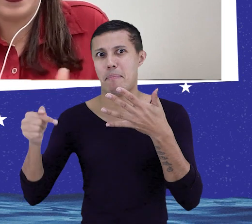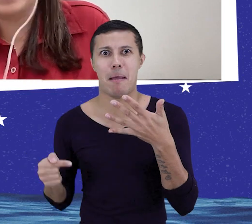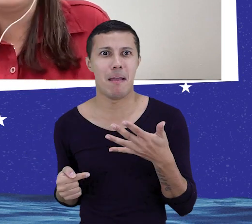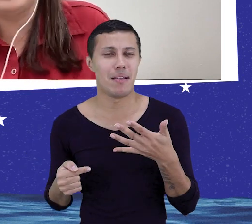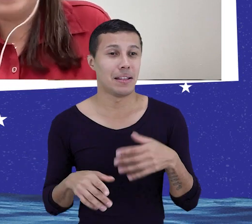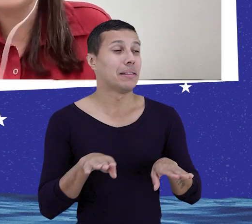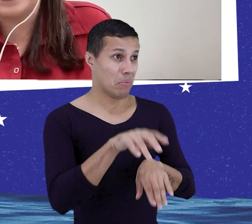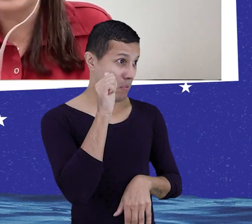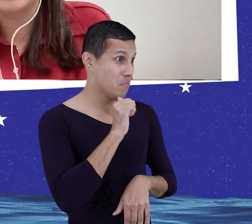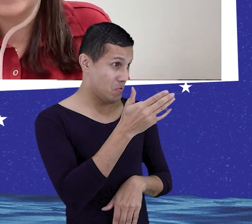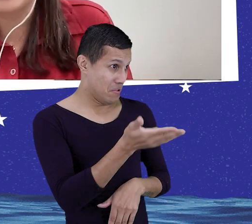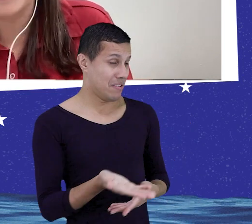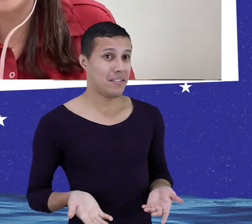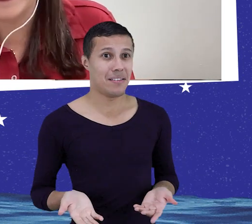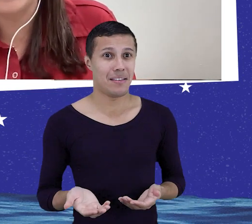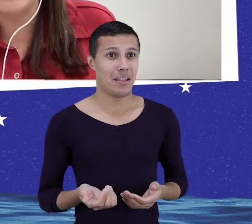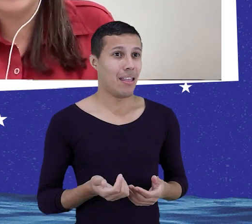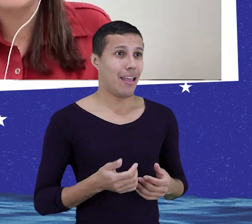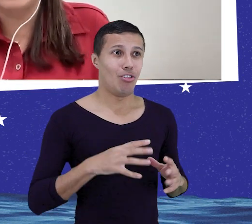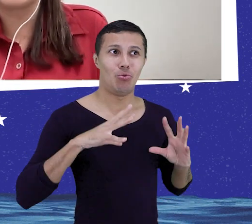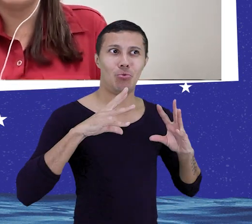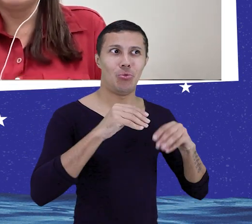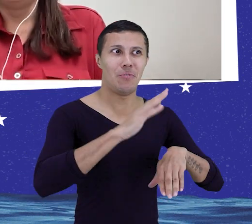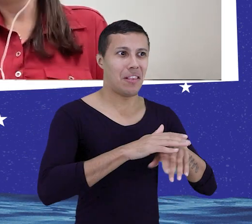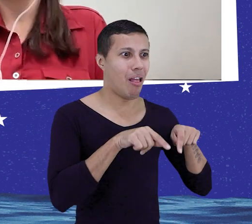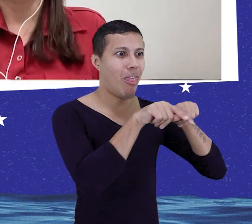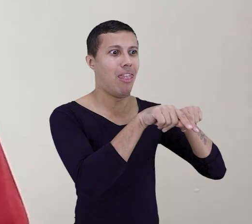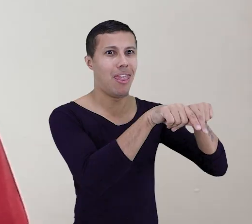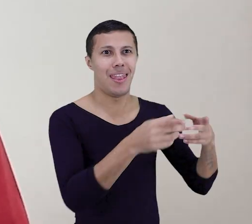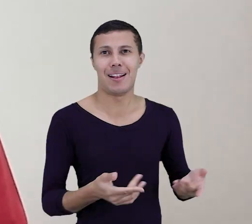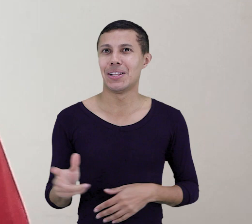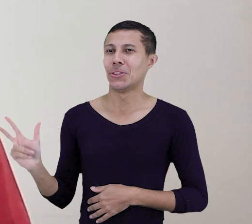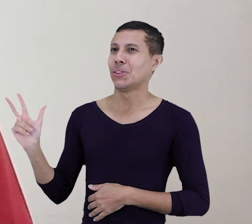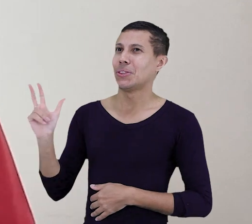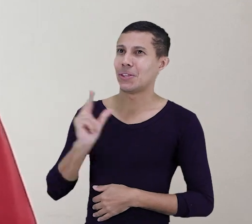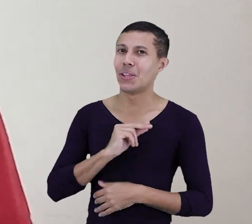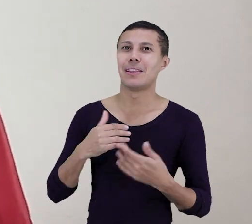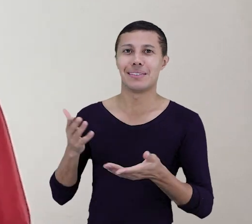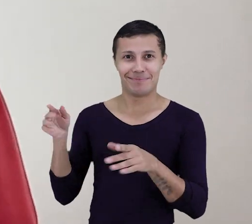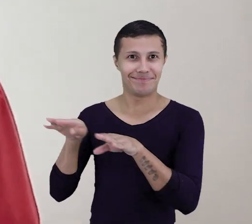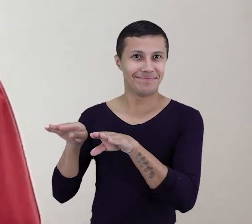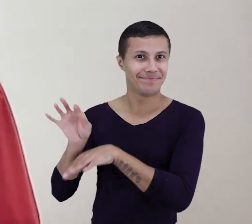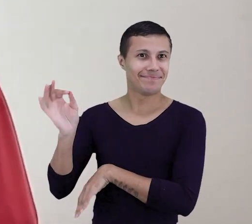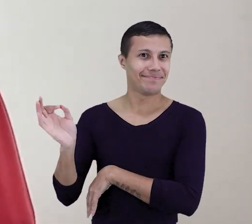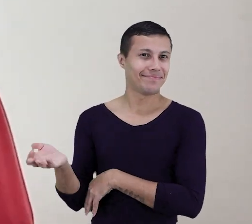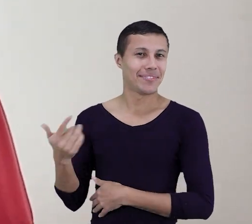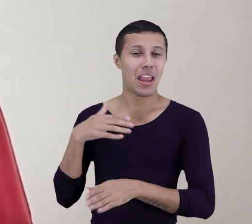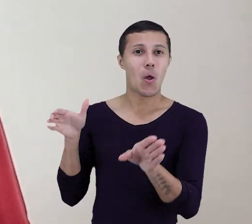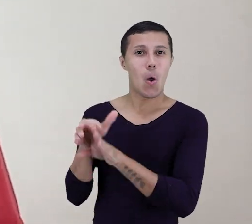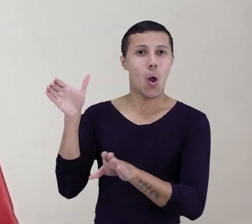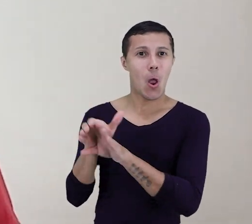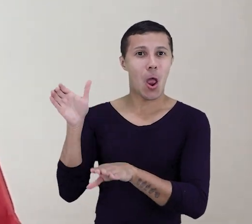É mulher, né? É mulher que faz tudo ao mesmo tempo agora, né? Exato. Ave Maria! Então, eu oriento